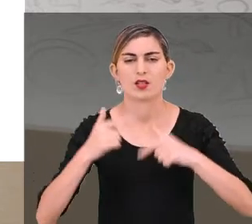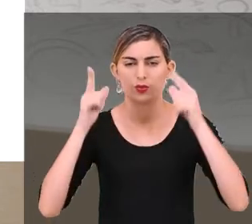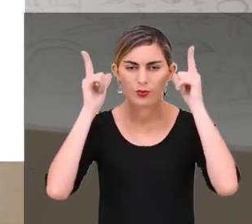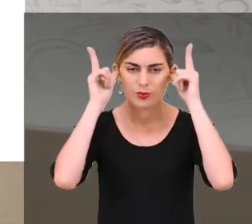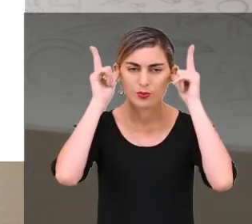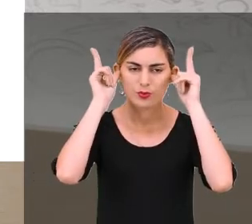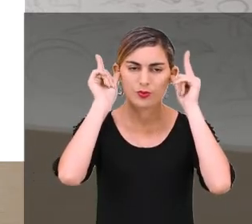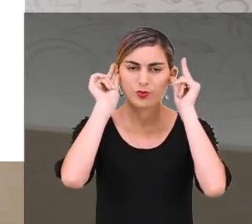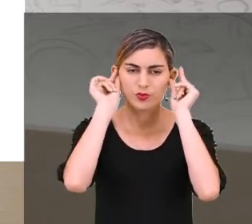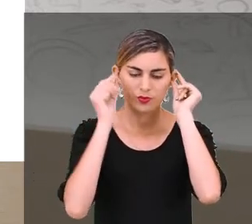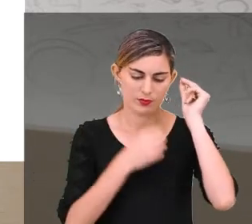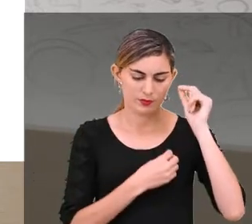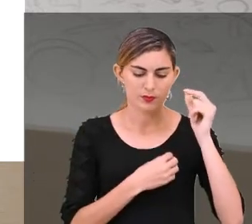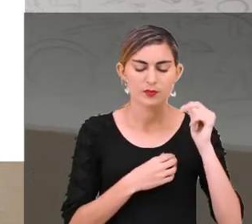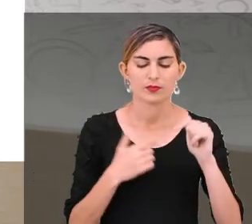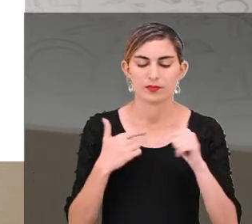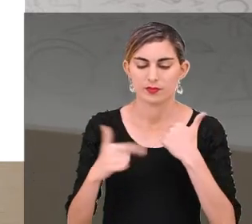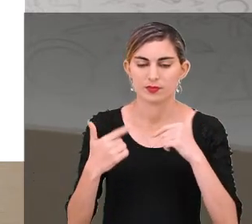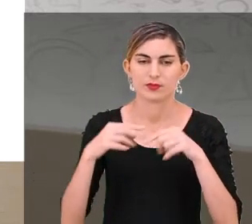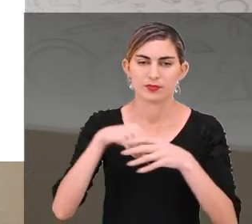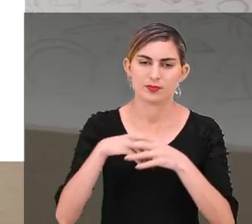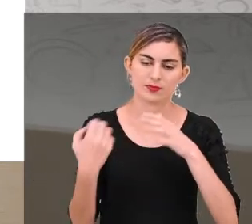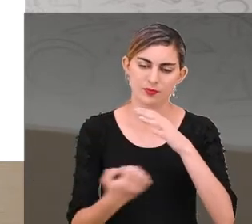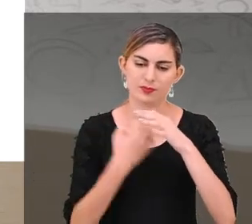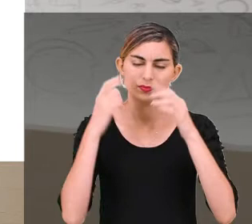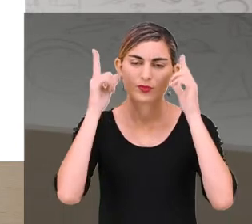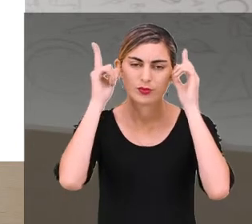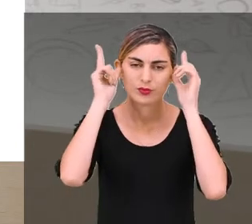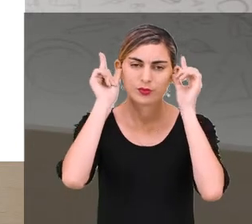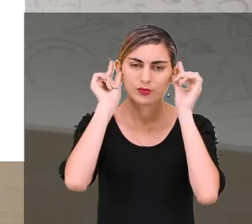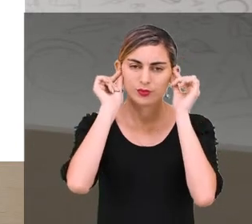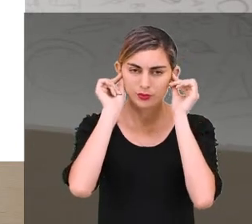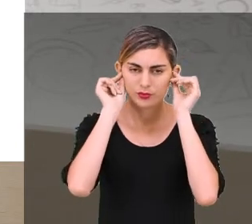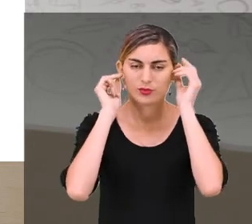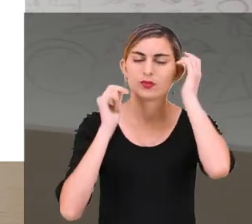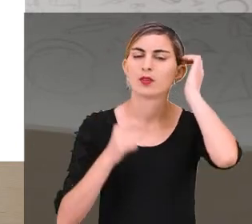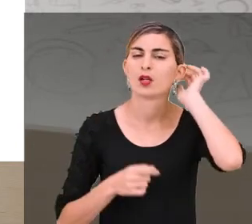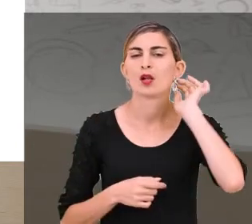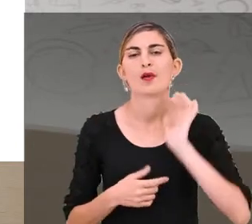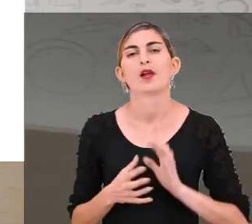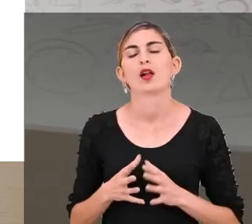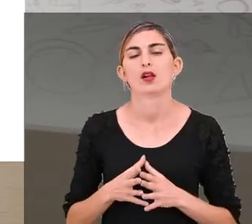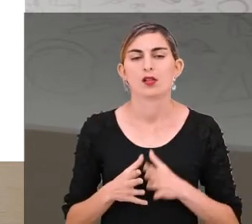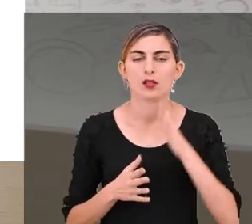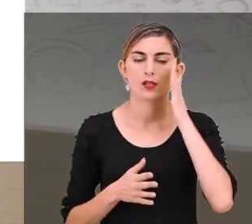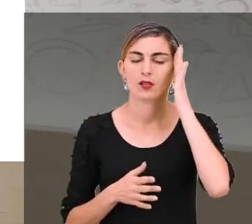né, durante a sua vida de trabalho dentro da empresa.